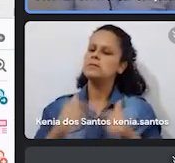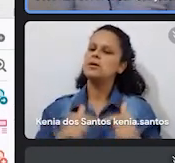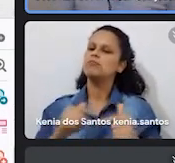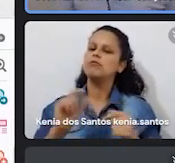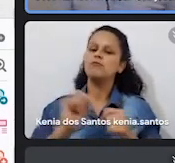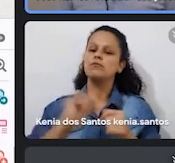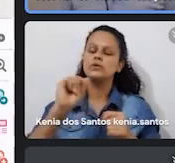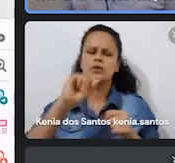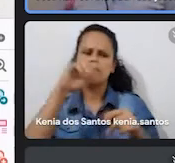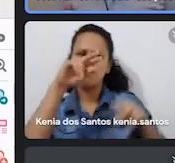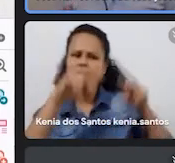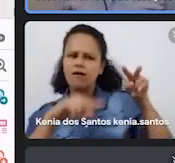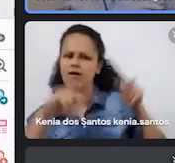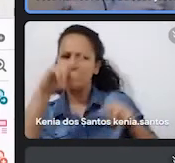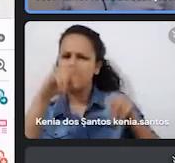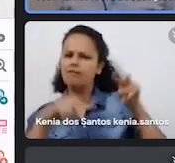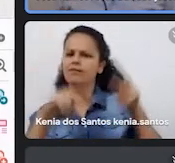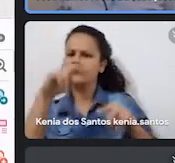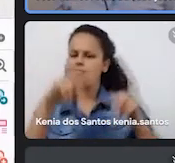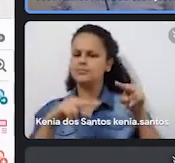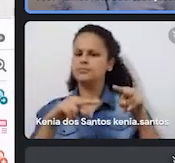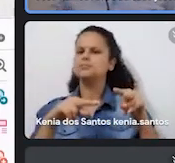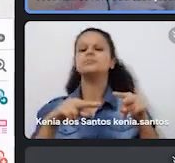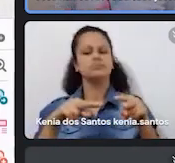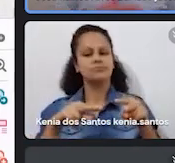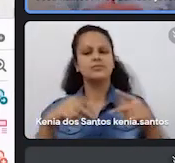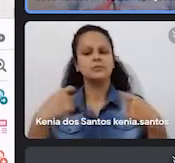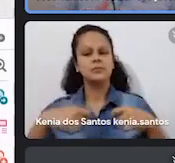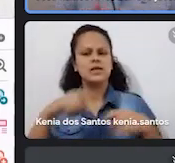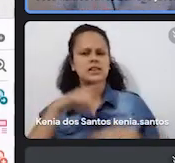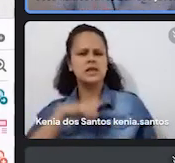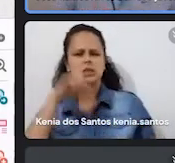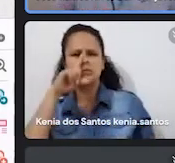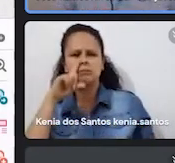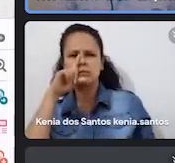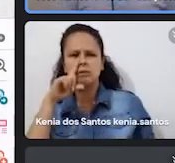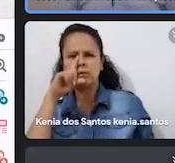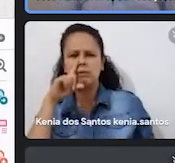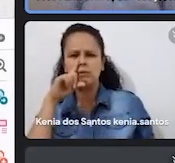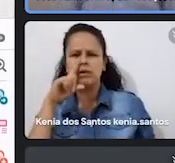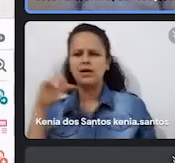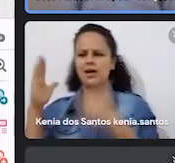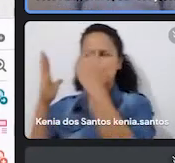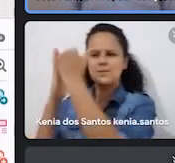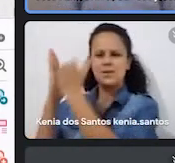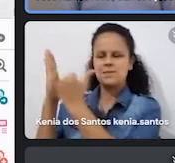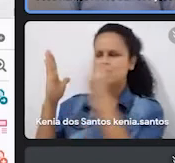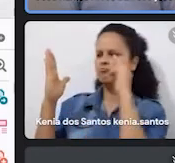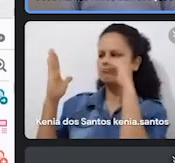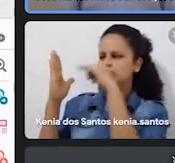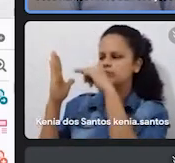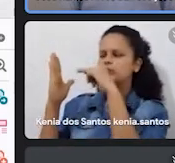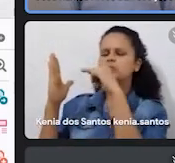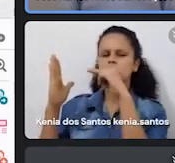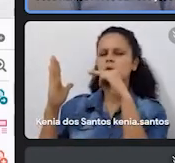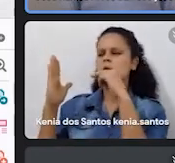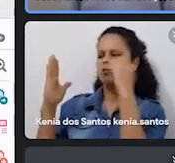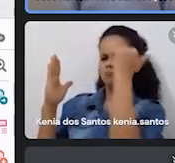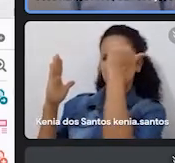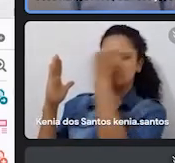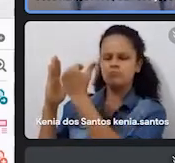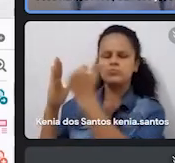Então, eles têm que fazer análise de risco seguindo essa orientação. Se vocês entrarem